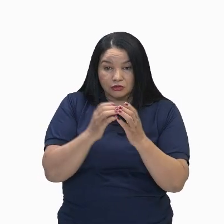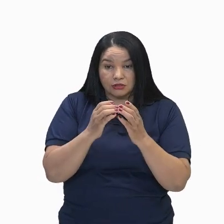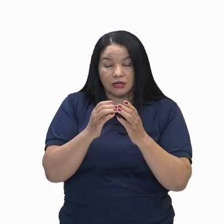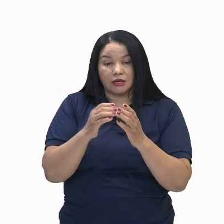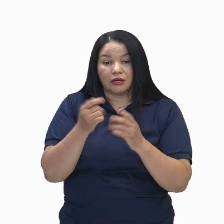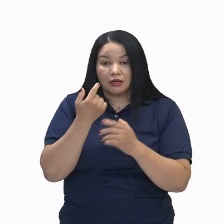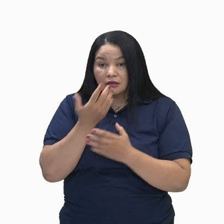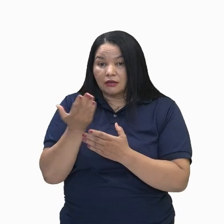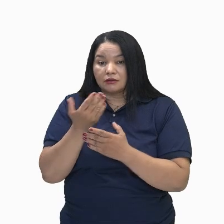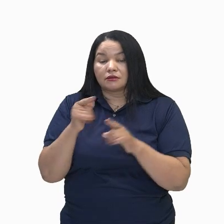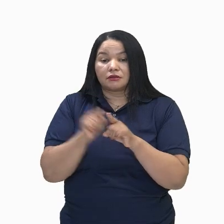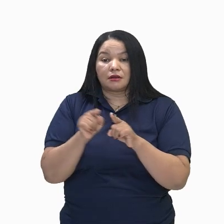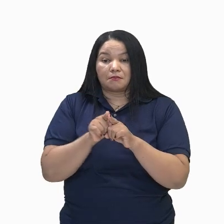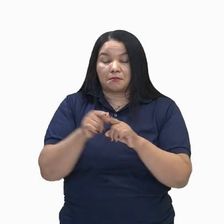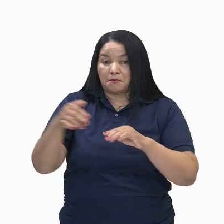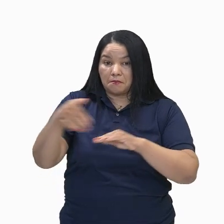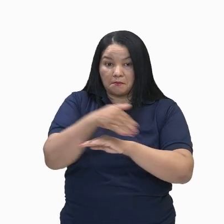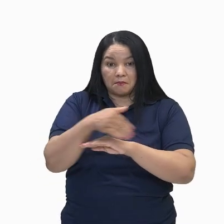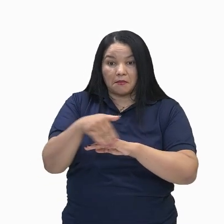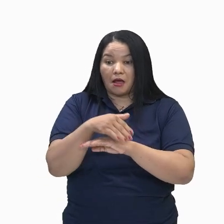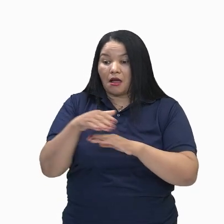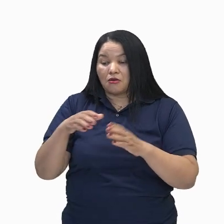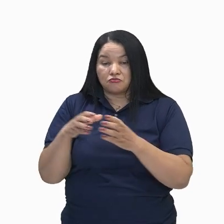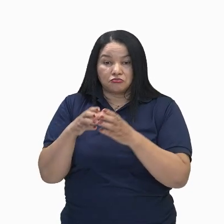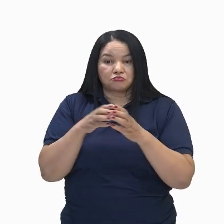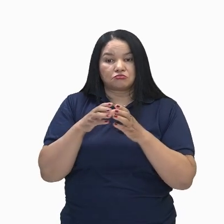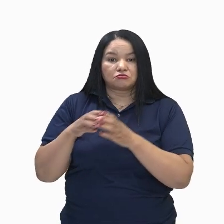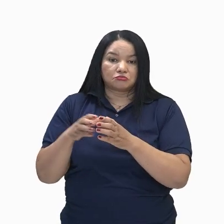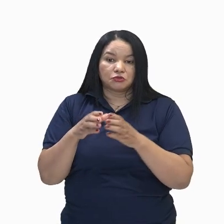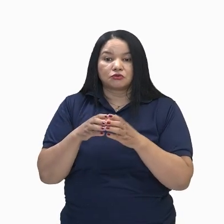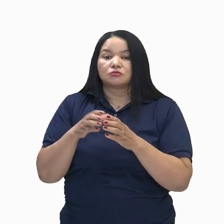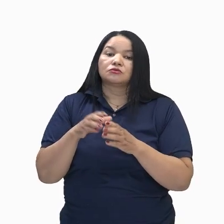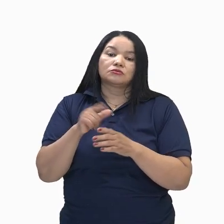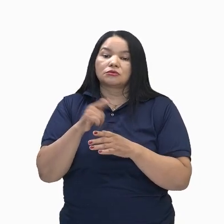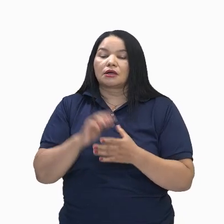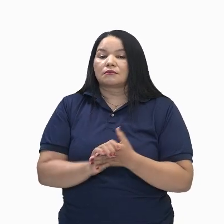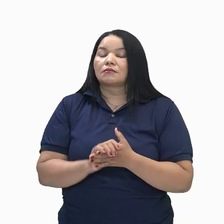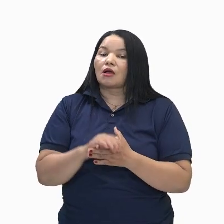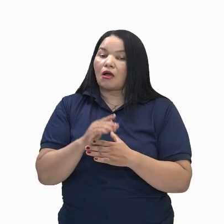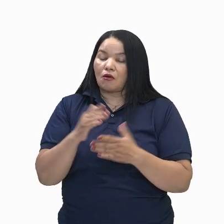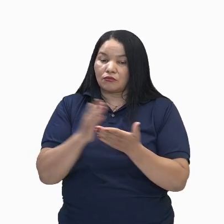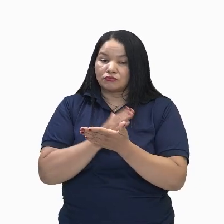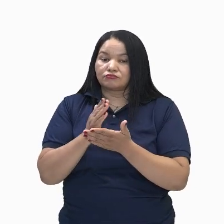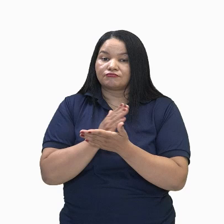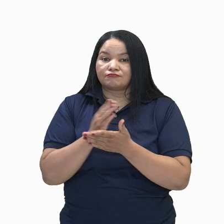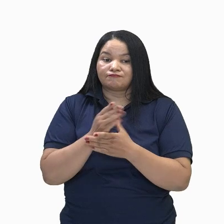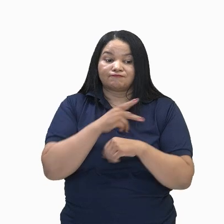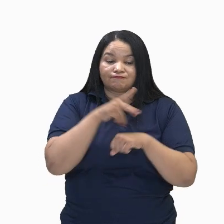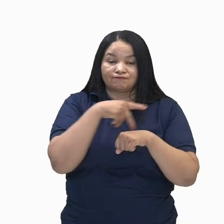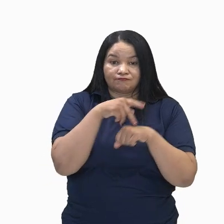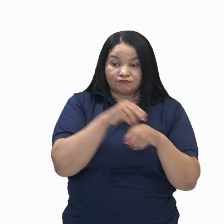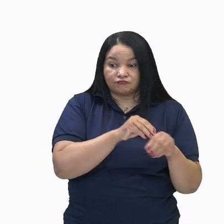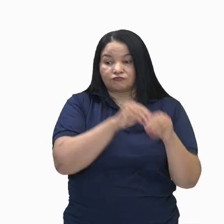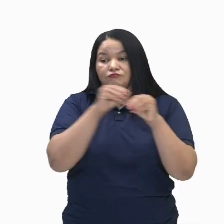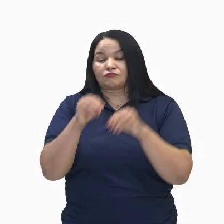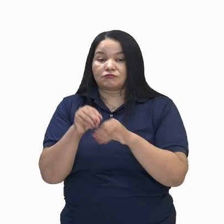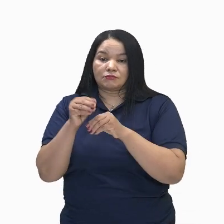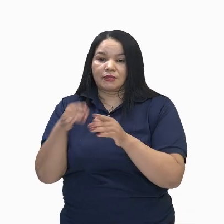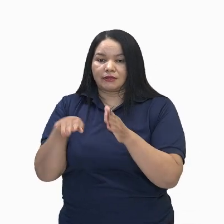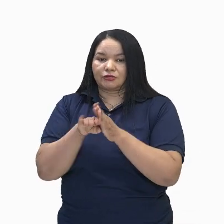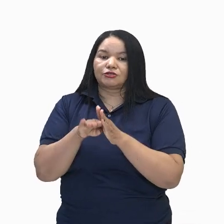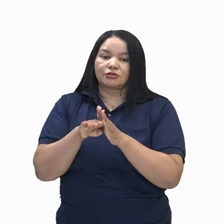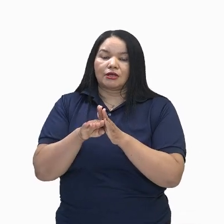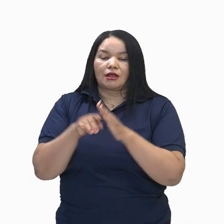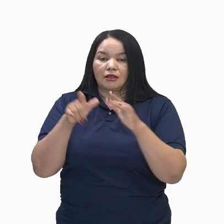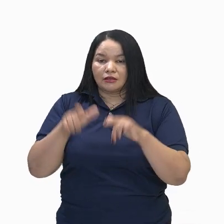mesmo bairros, tá? Então, essas pessoas que se deslocaram, que saíram do seu país de origem, normalmente eles acabam, quando eles chegam